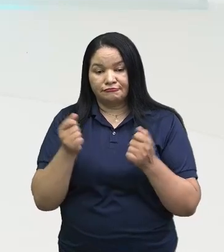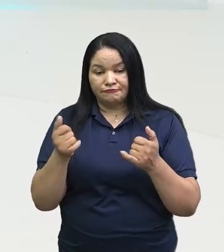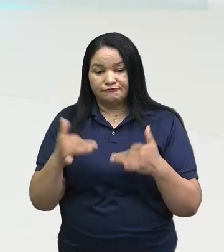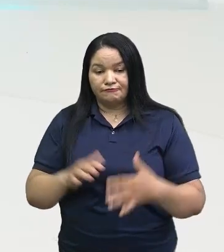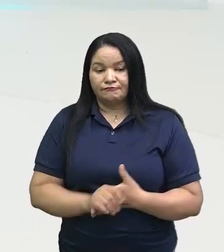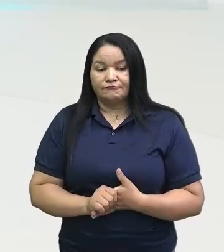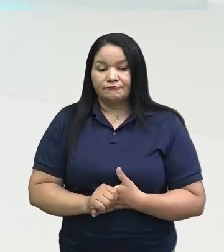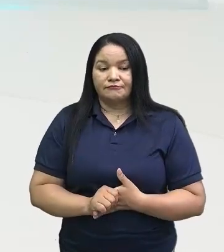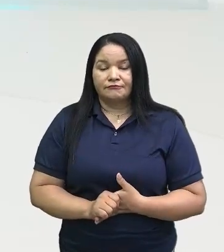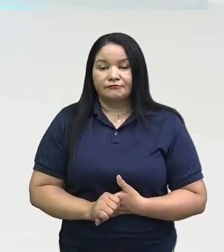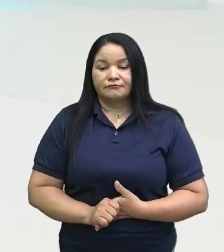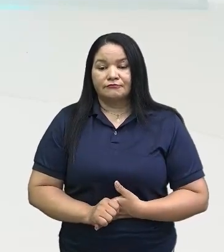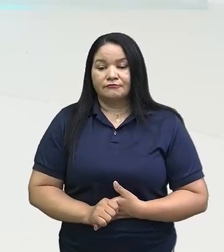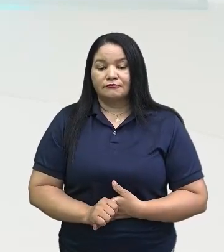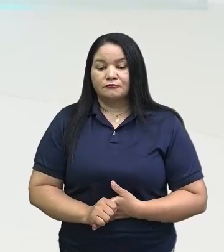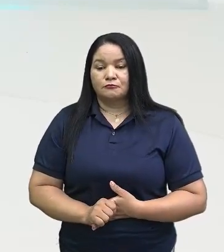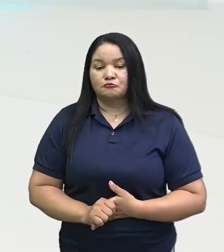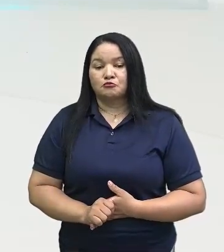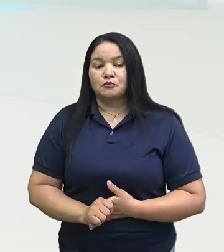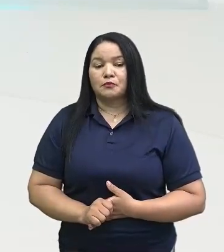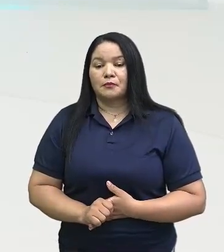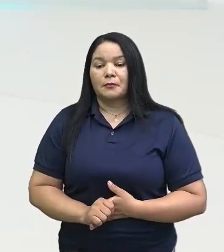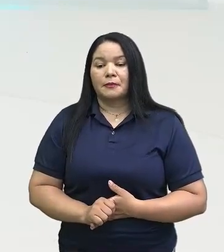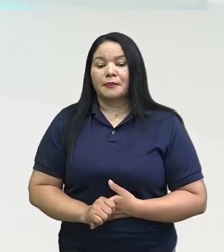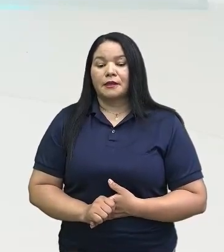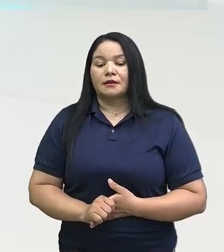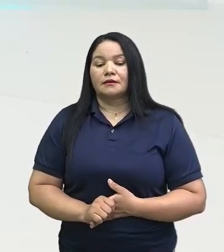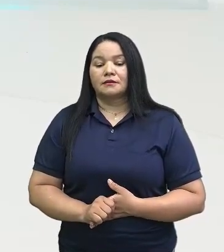naquela civilização. Aí vimos lá